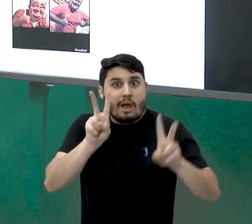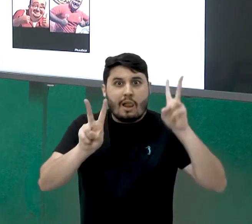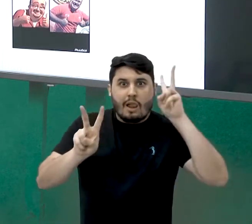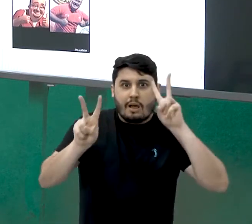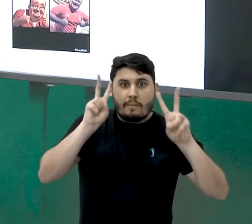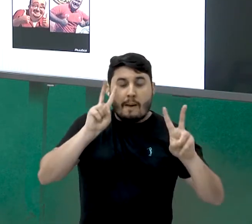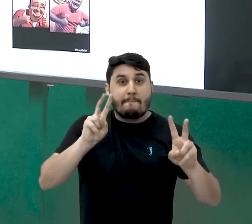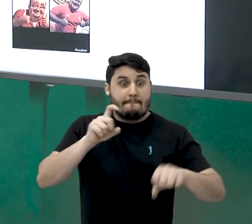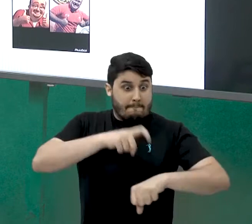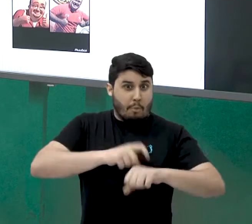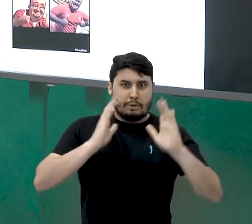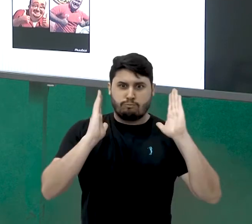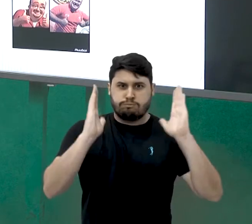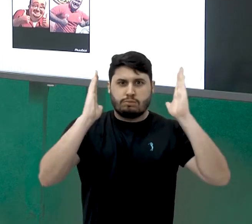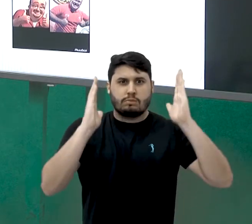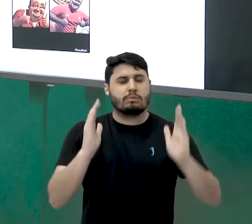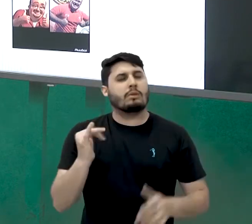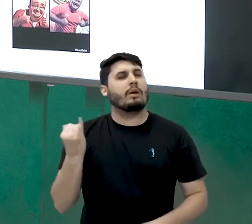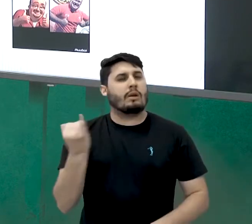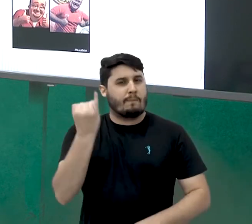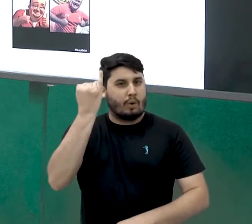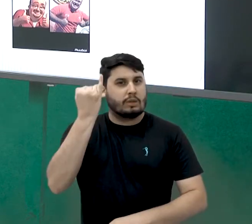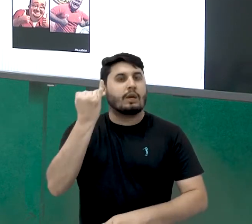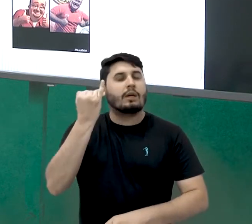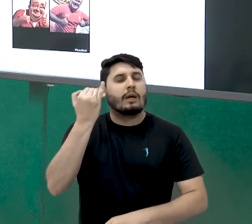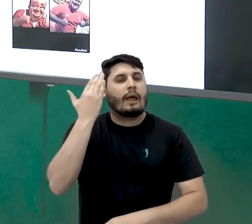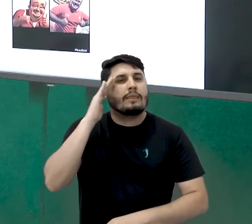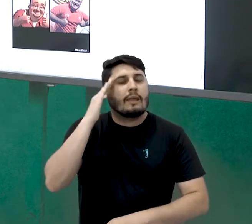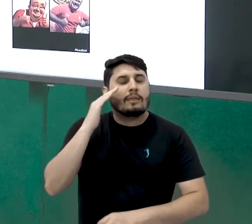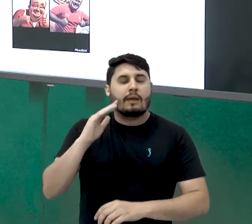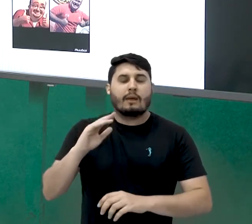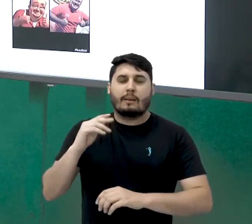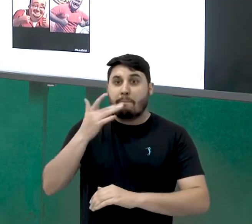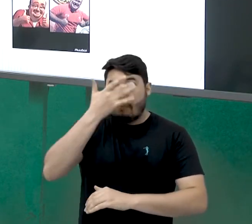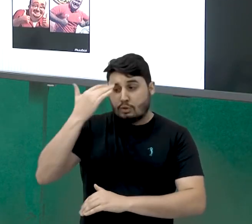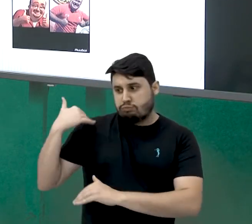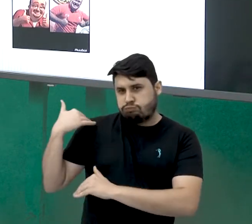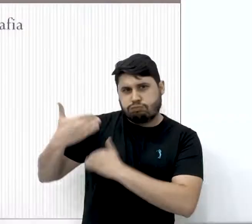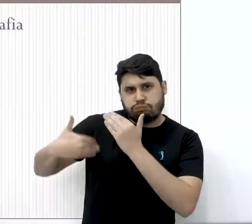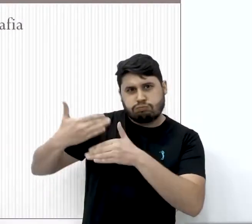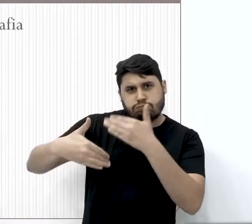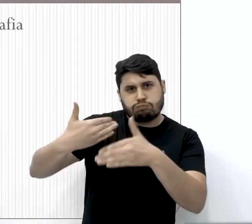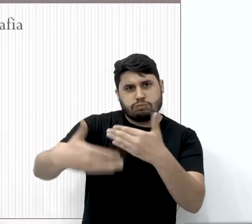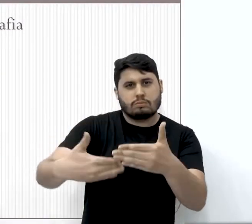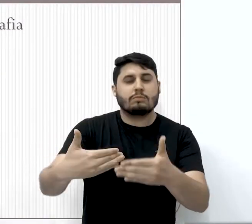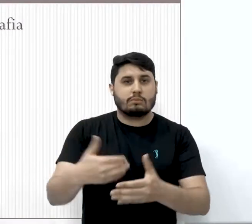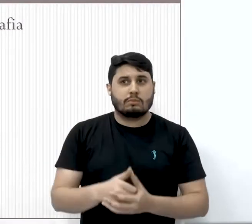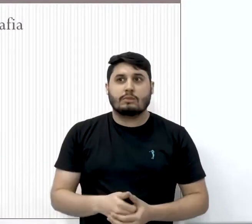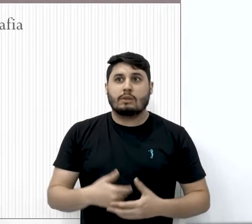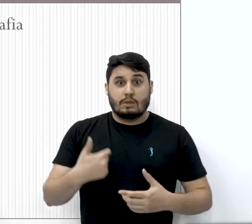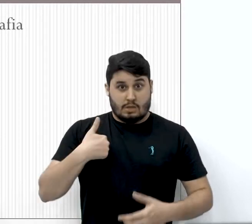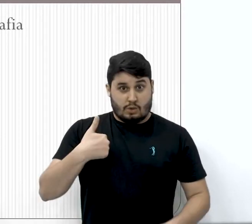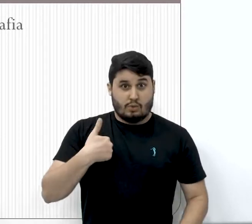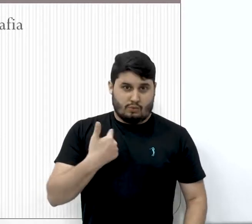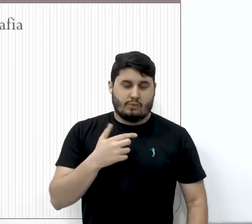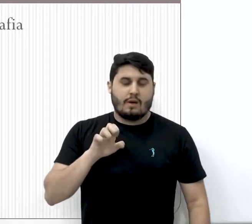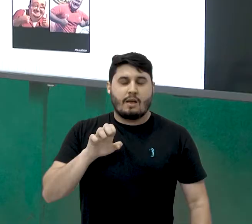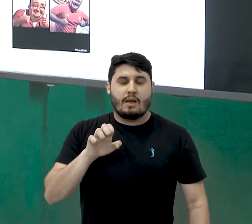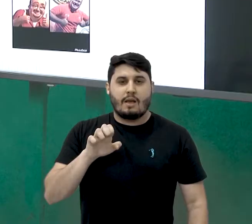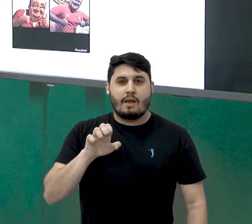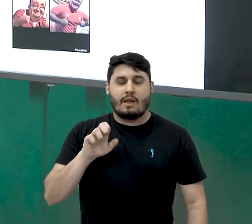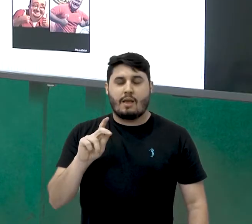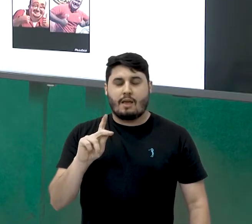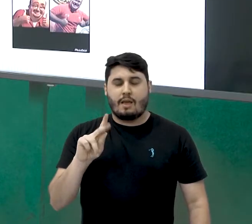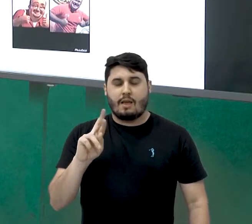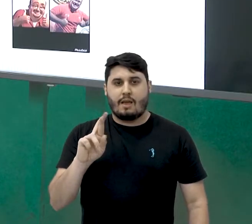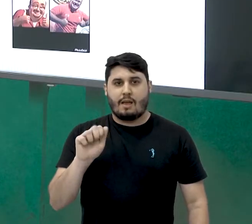suma importância para a evolução das sociedades humanas. Aqui está o professor Heraldo, a minha caricatura que os estúdios, né, da